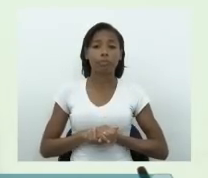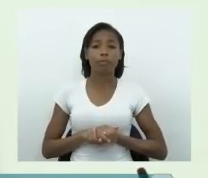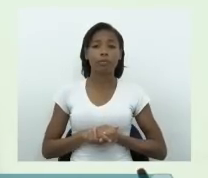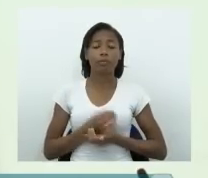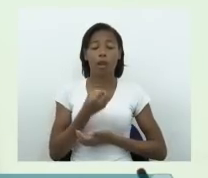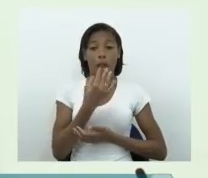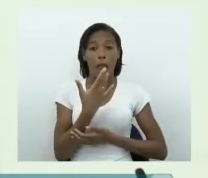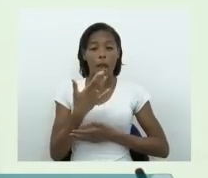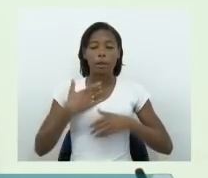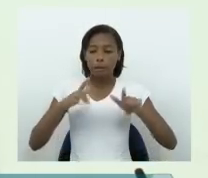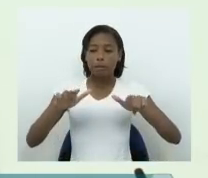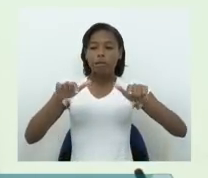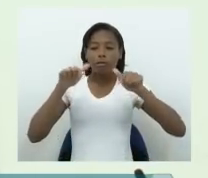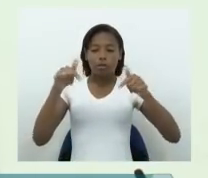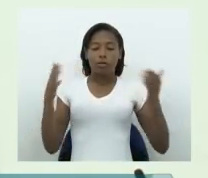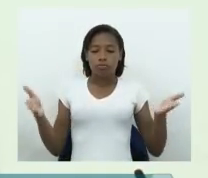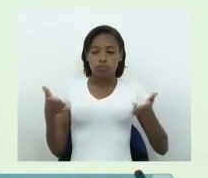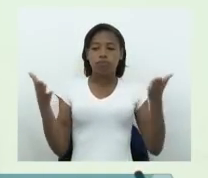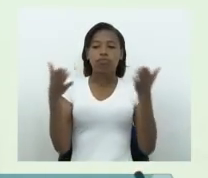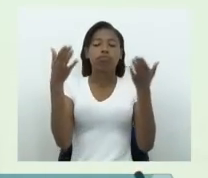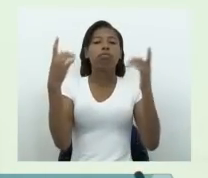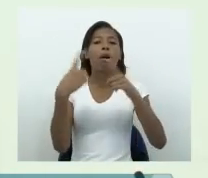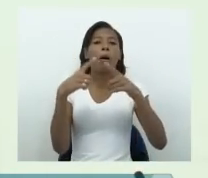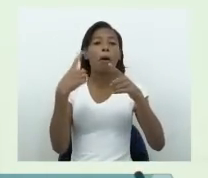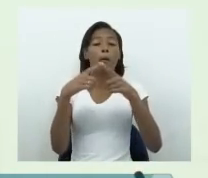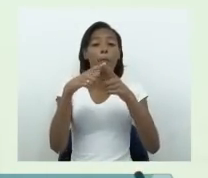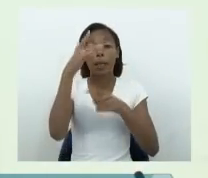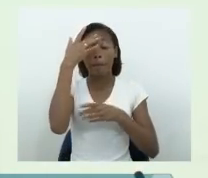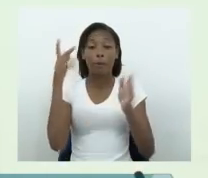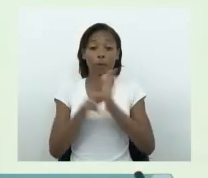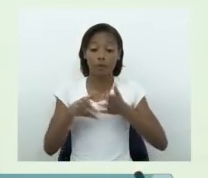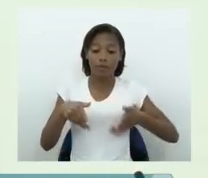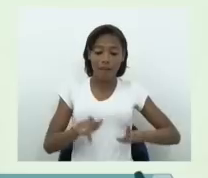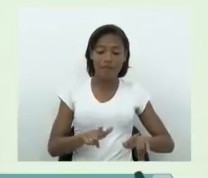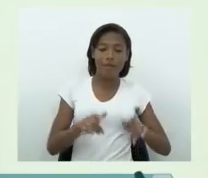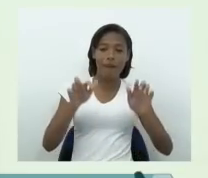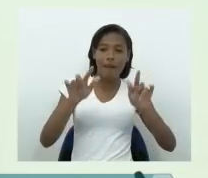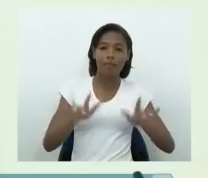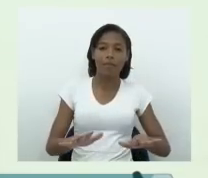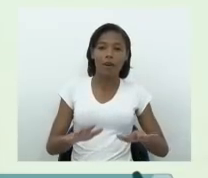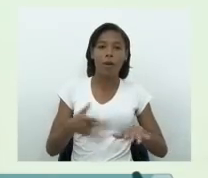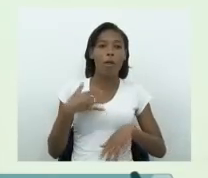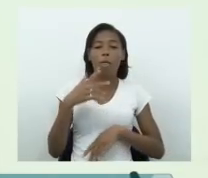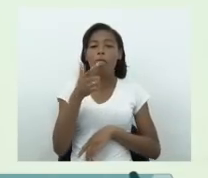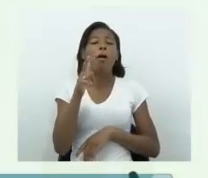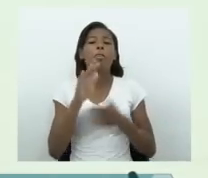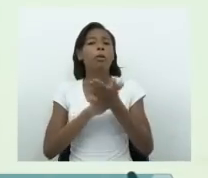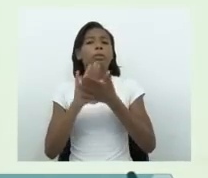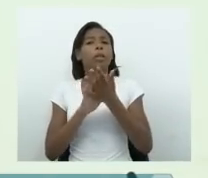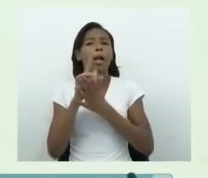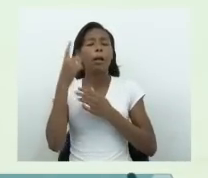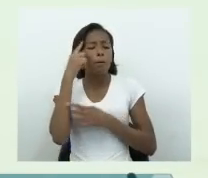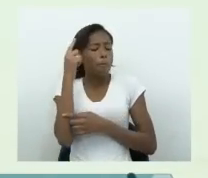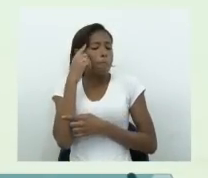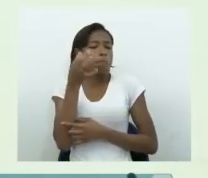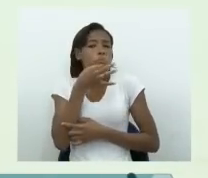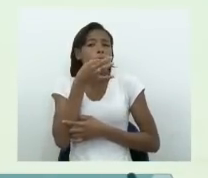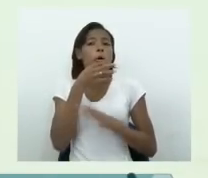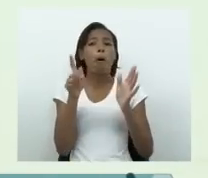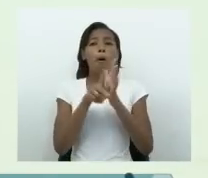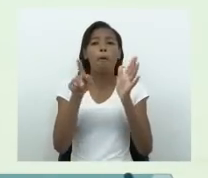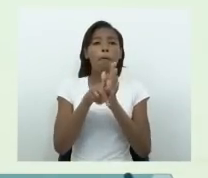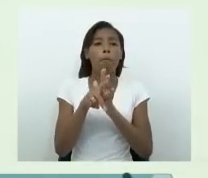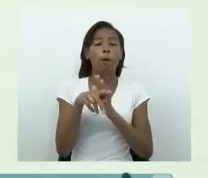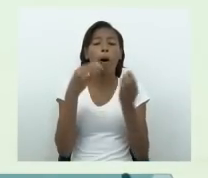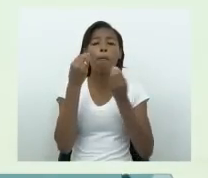muito bom essa iniciativa, né? Porque o guarulhense, ele hoje não tem nenhuma referência na questão